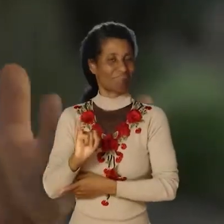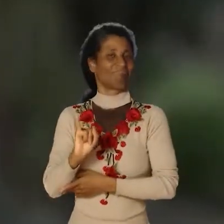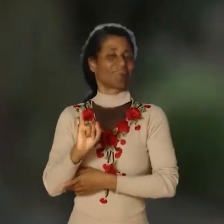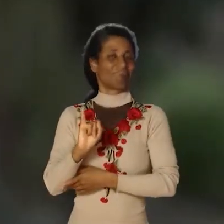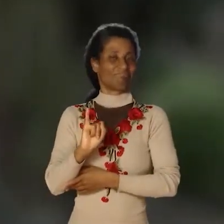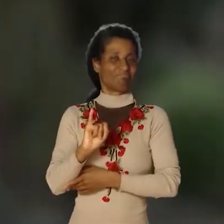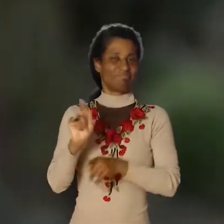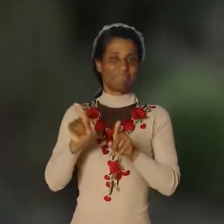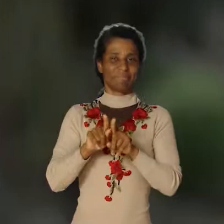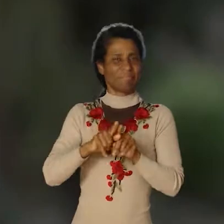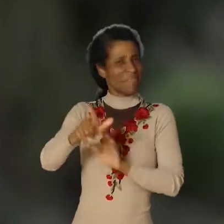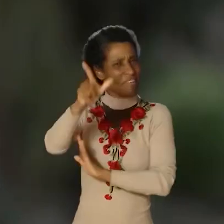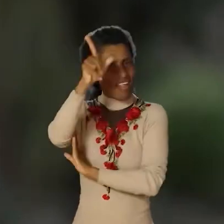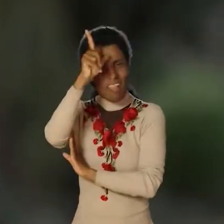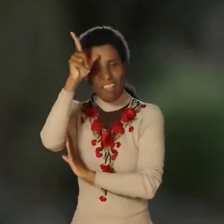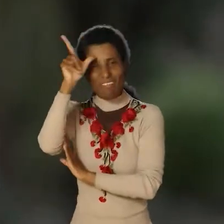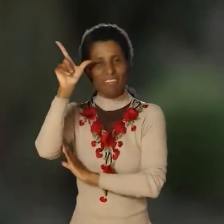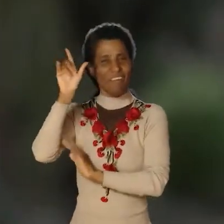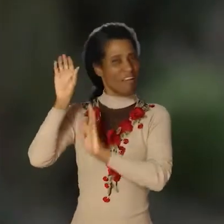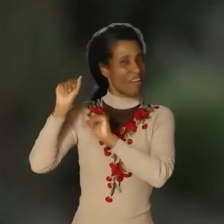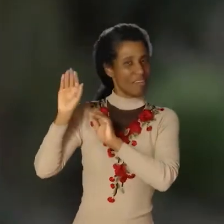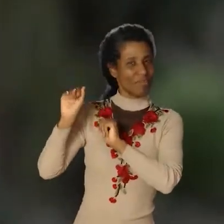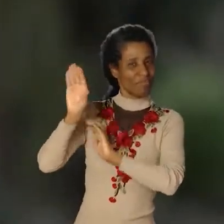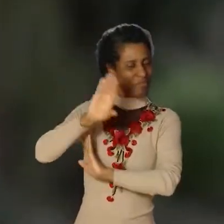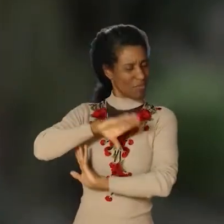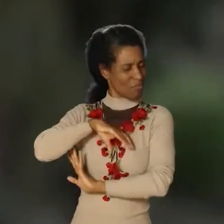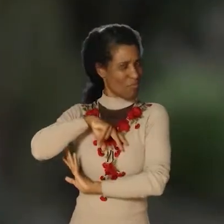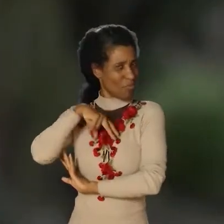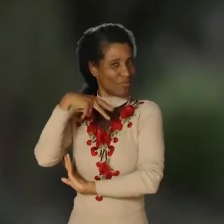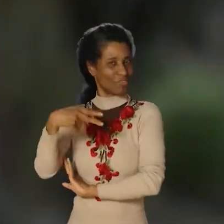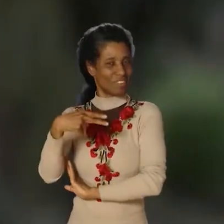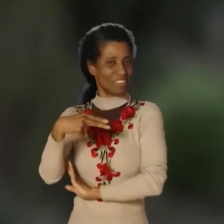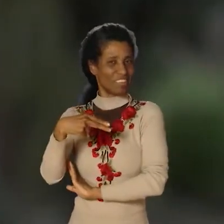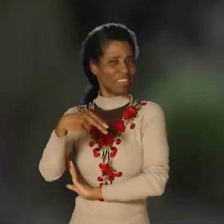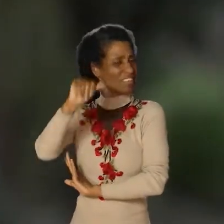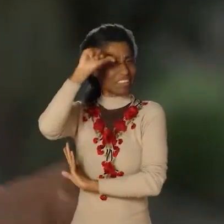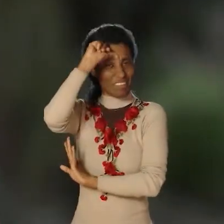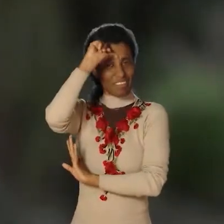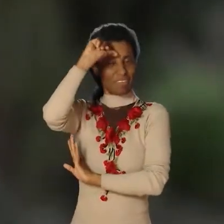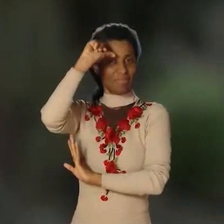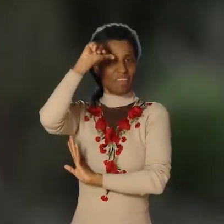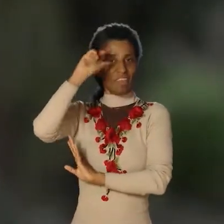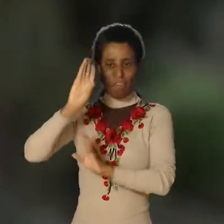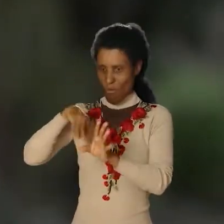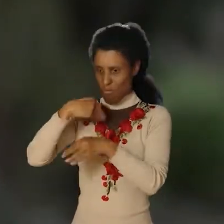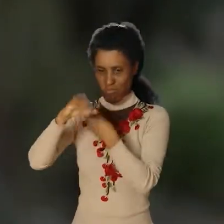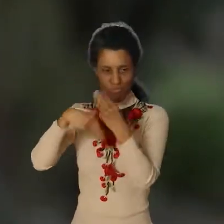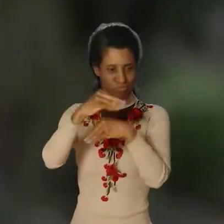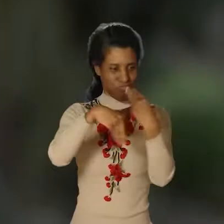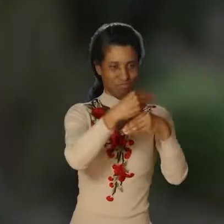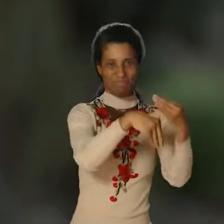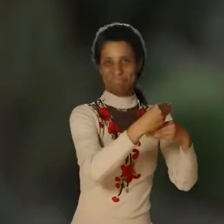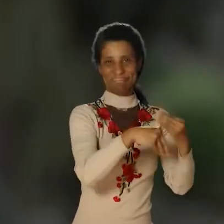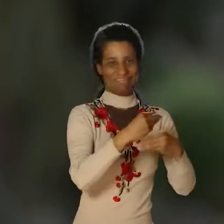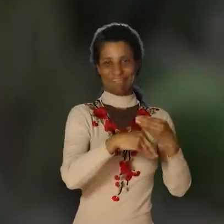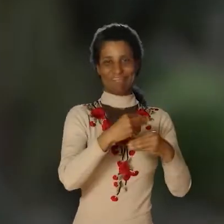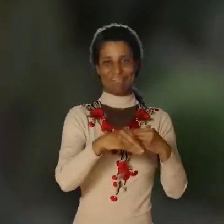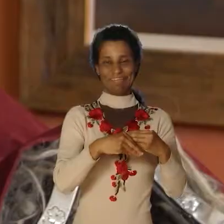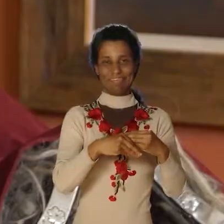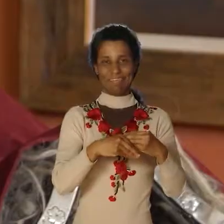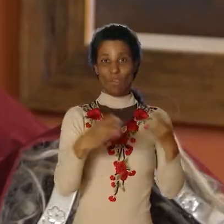Italiana, alemã, espanhola, portuguesa, índia. É um caldeirão,